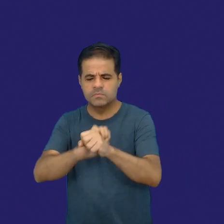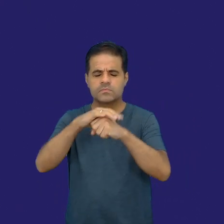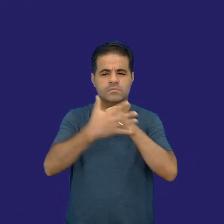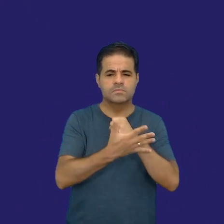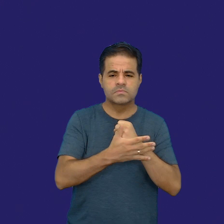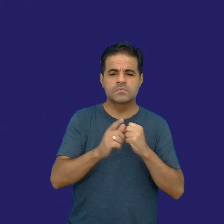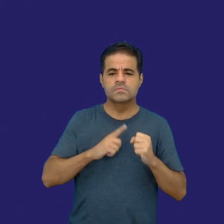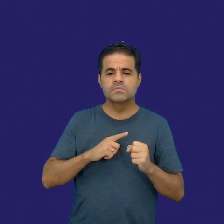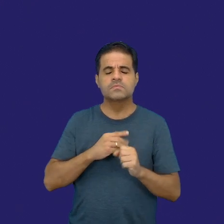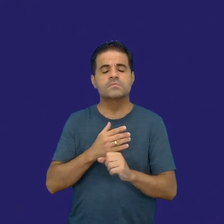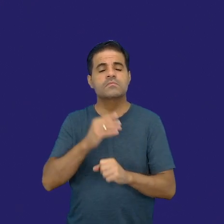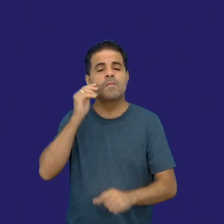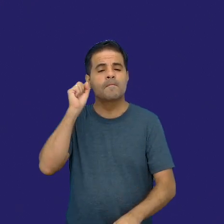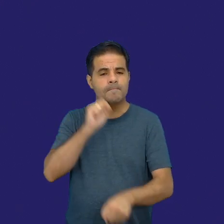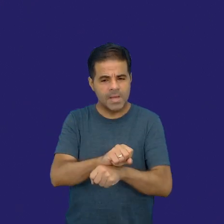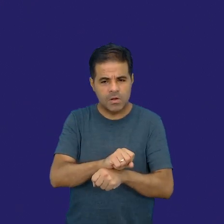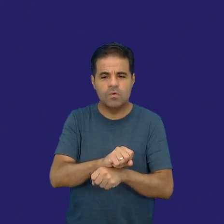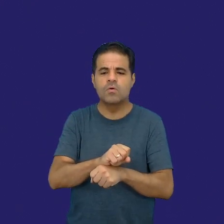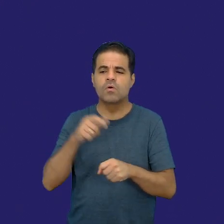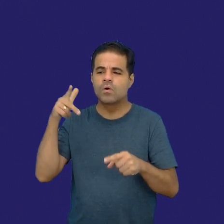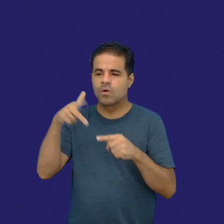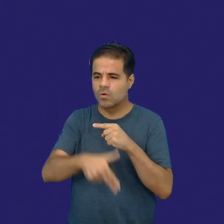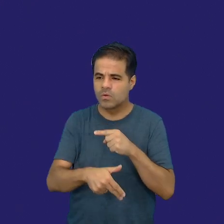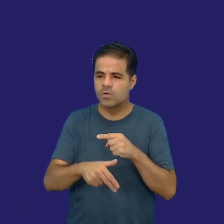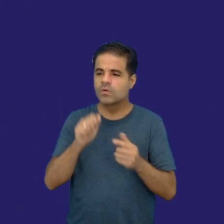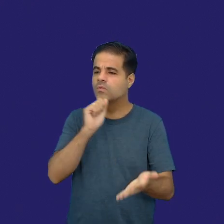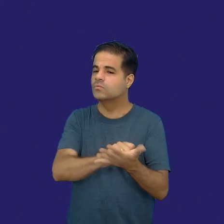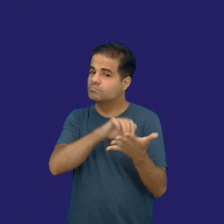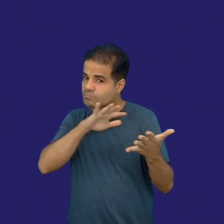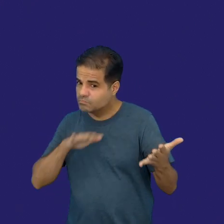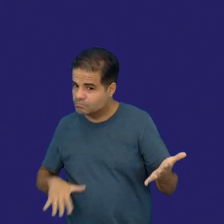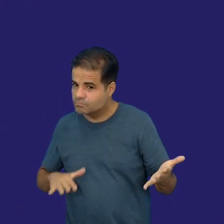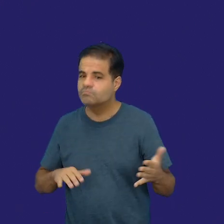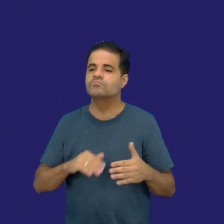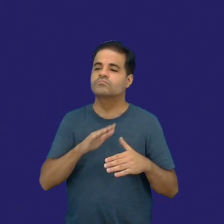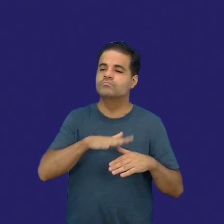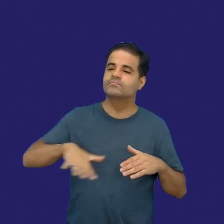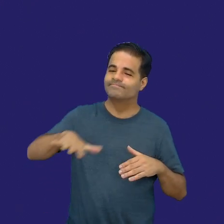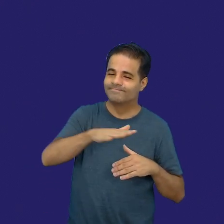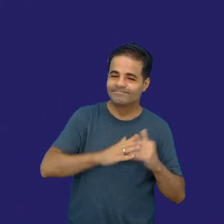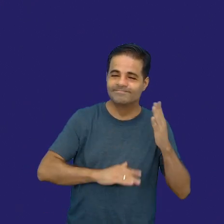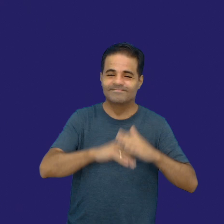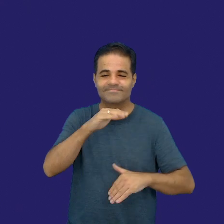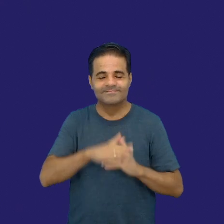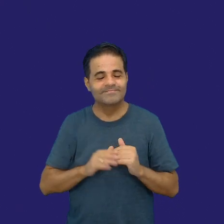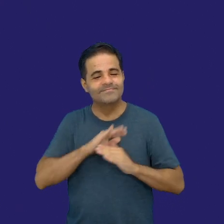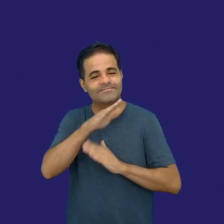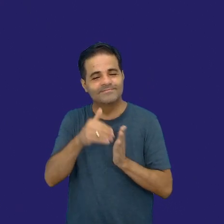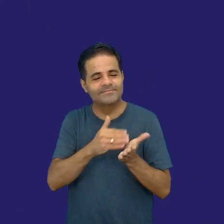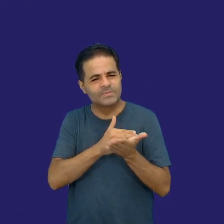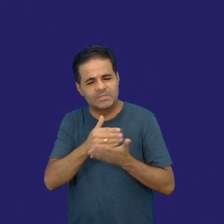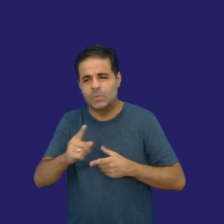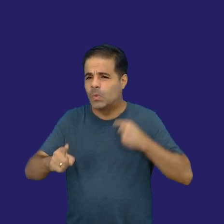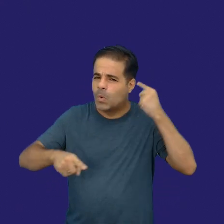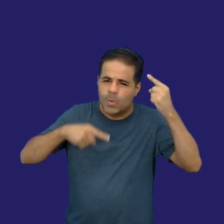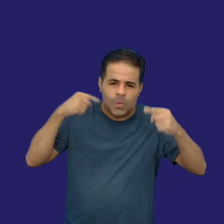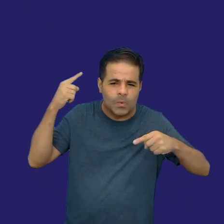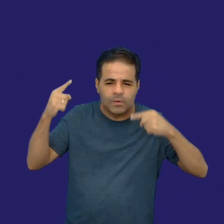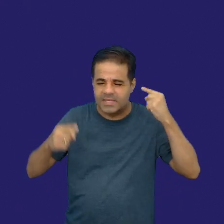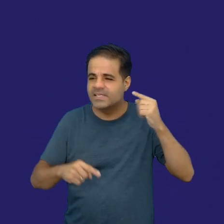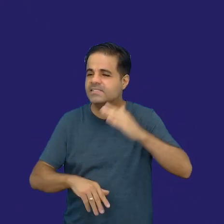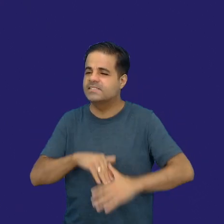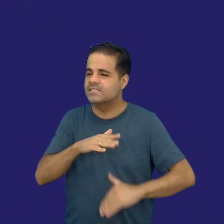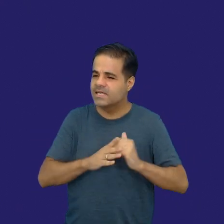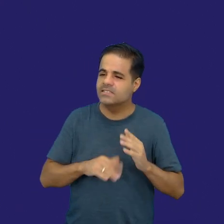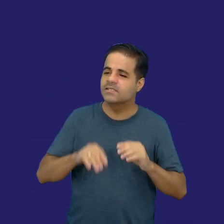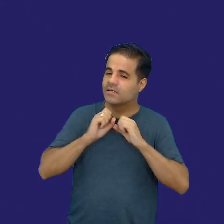houve a suspensão das atividades presenciais, o tempo pedagógico mudou, começou toda aquela loucura, né, do